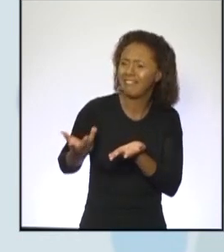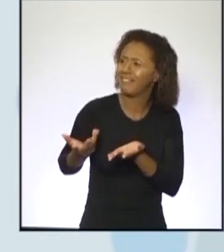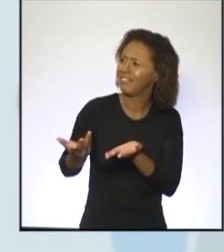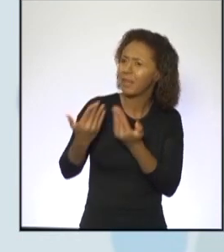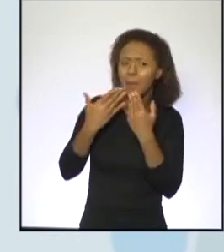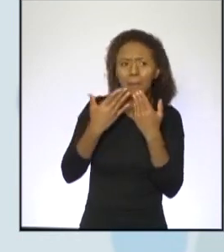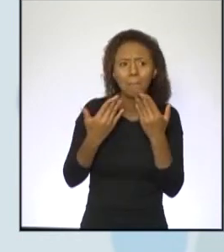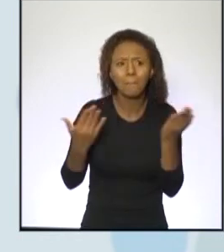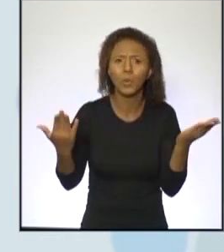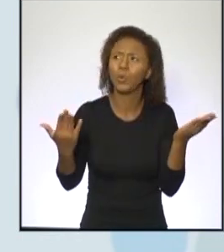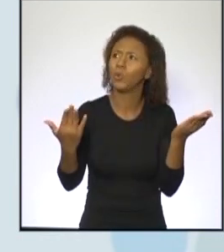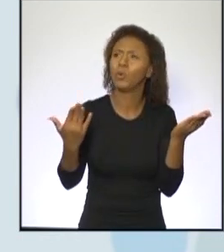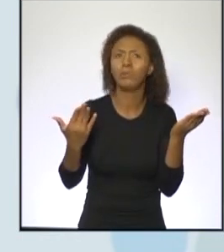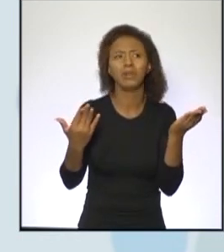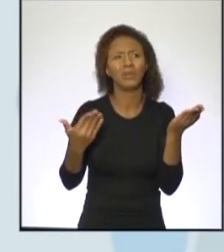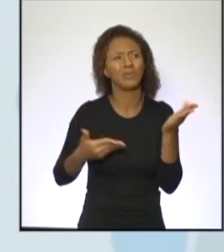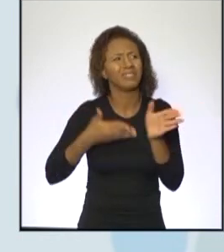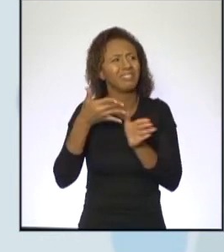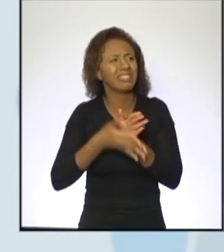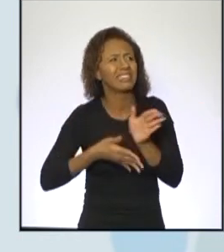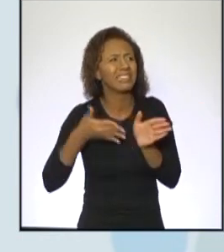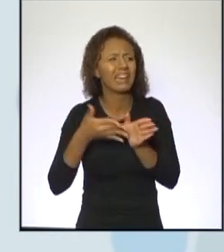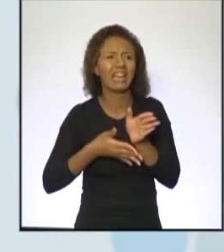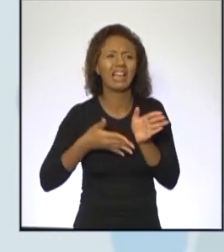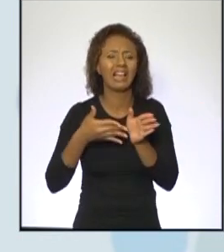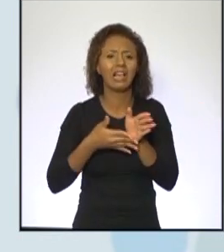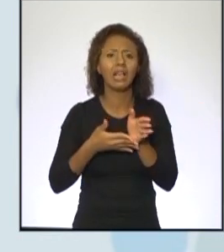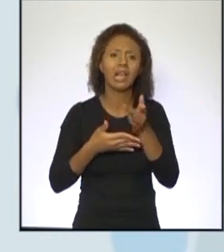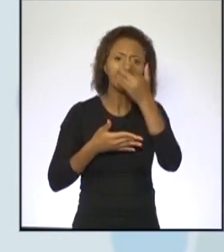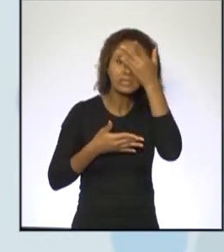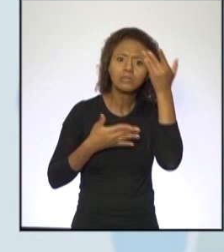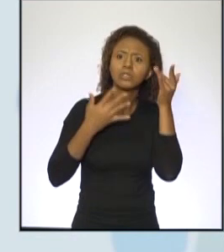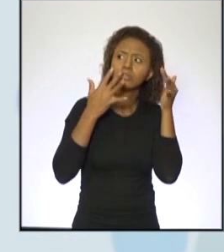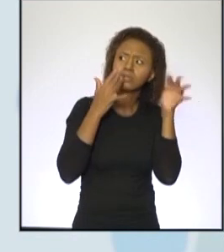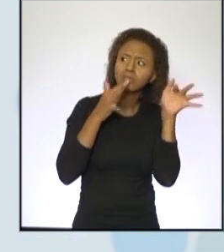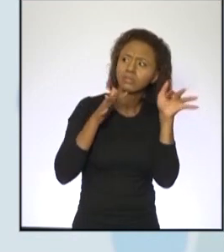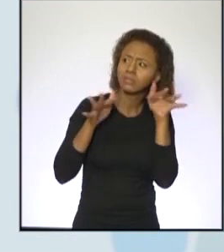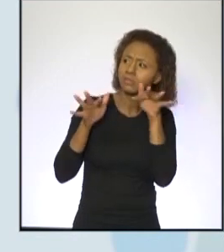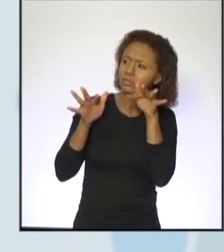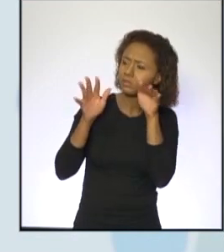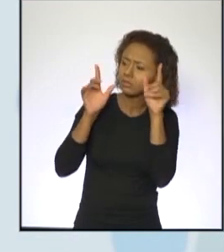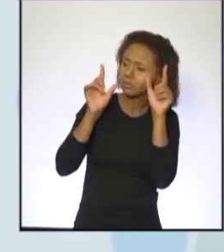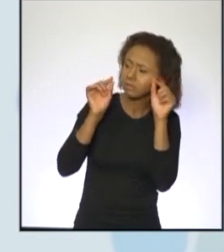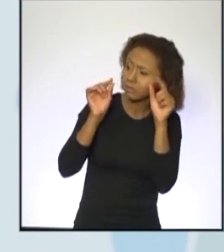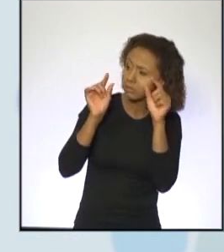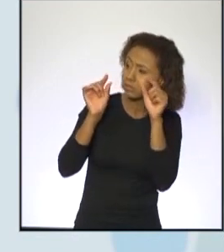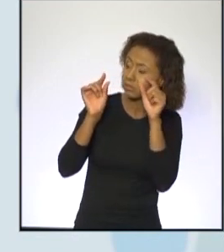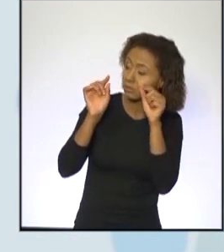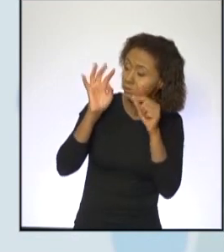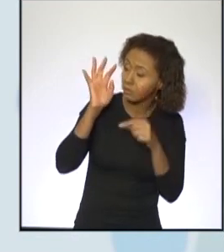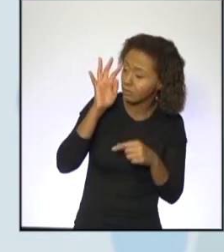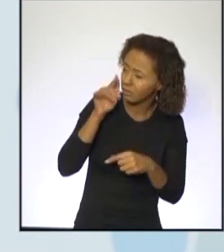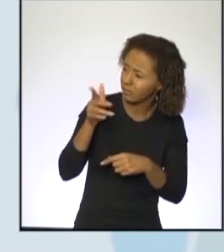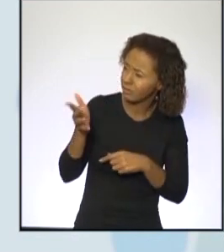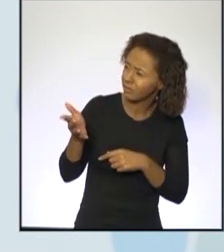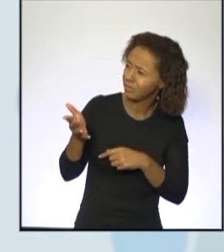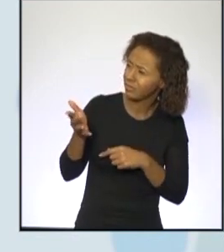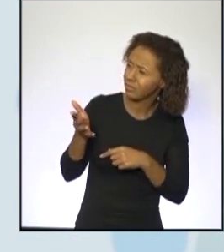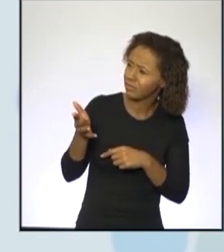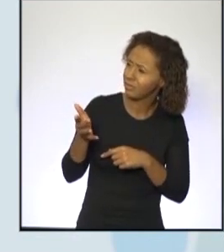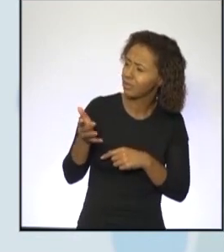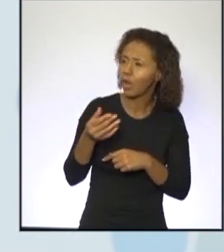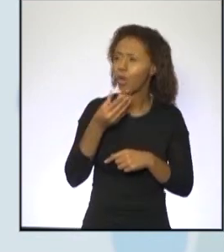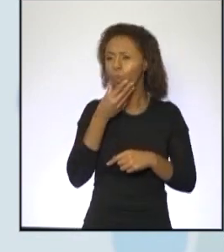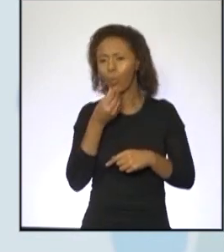pública e férrea, atraía plateias. Olhares mal dormidos se distraíam com a figura da cabeça